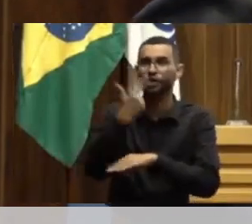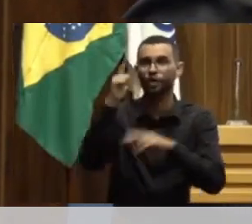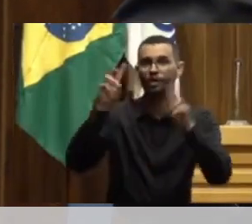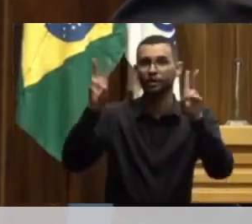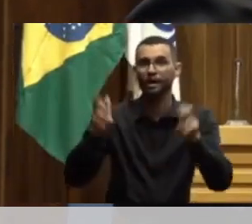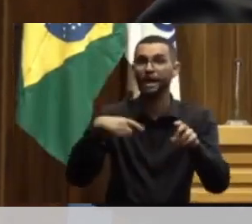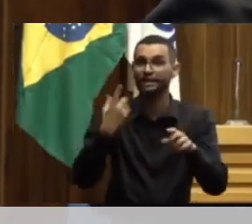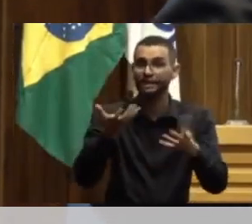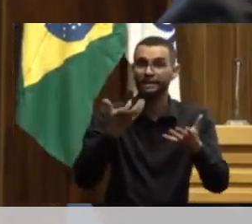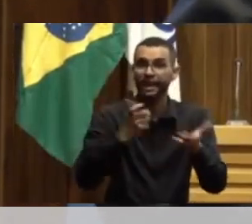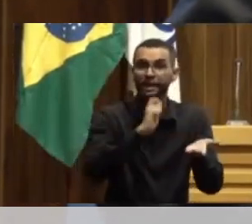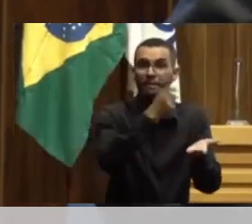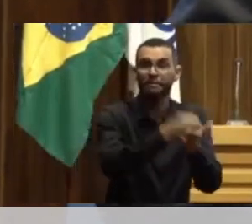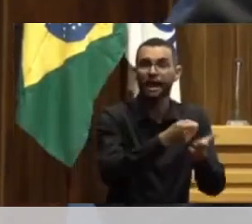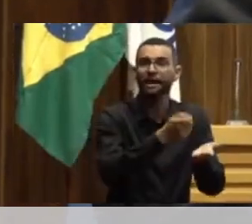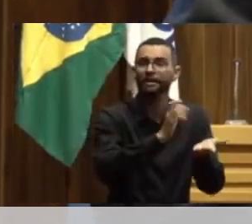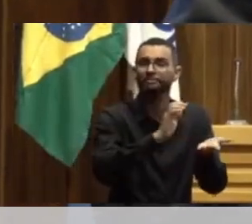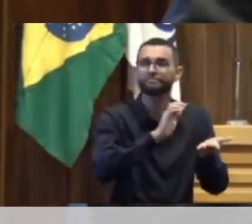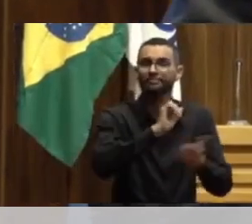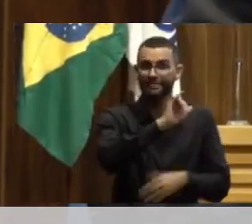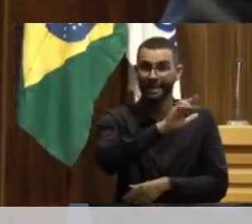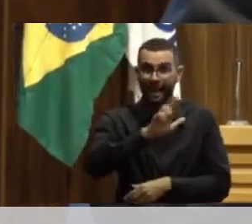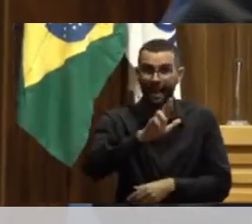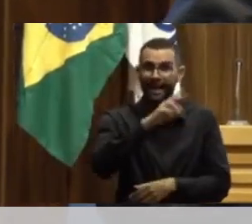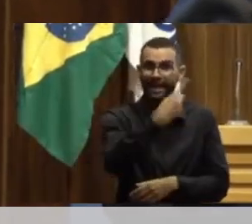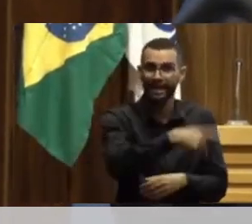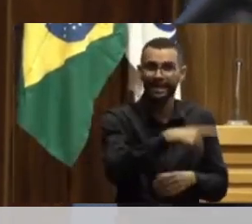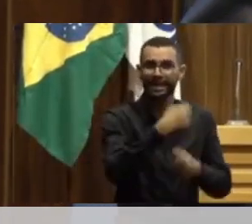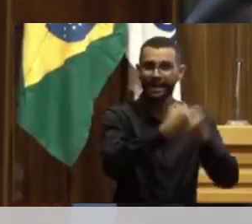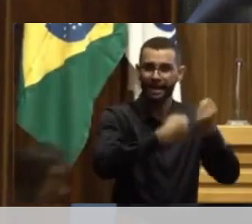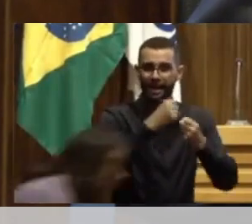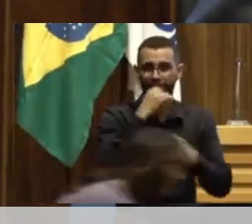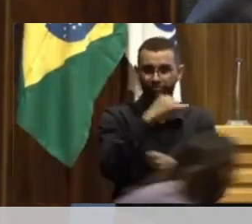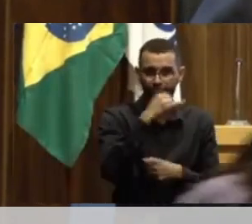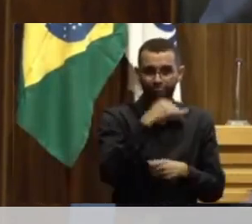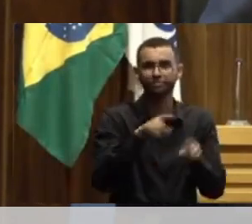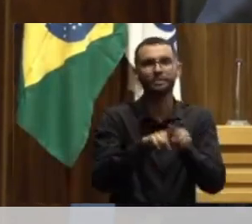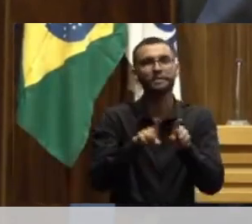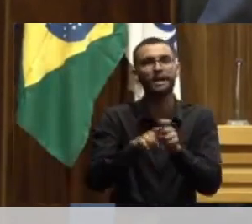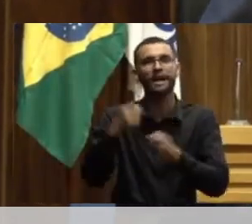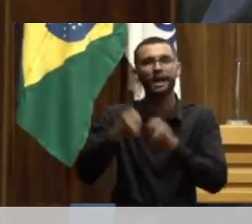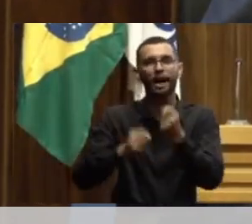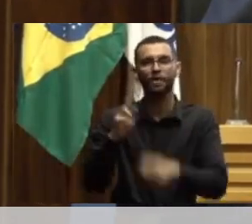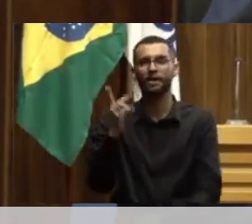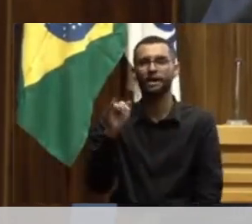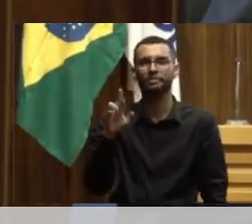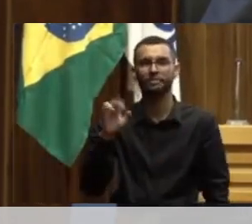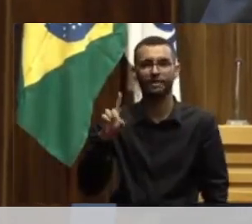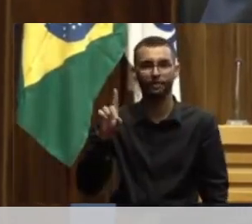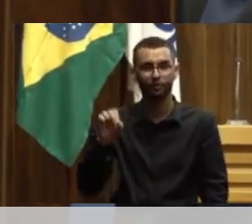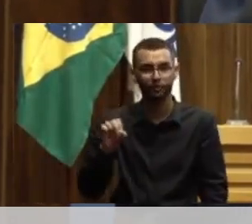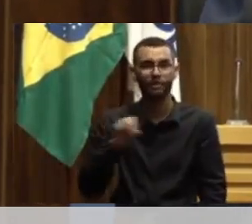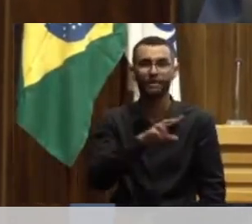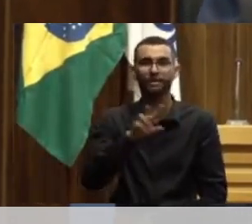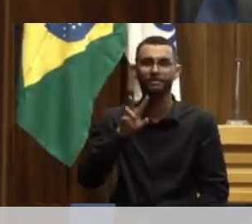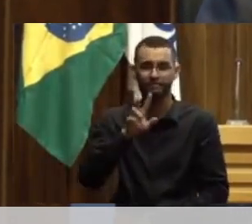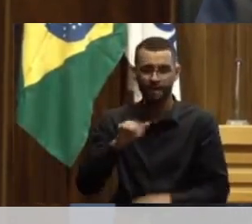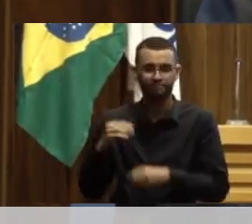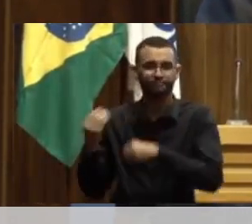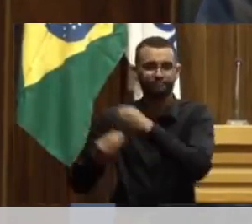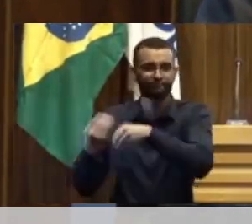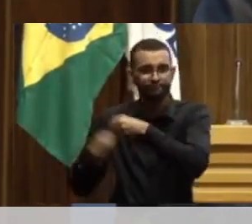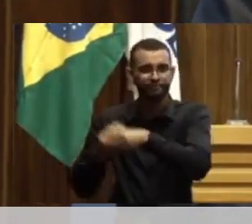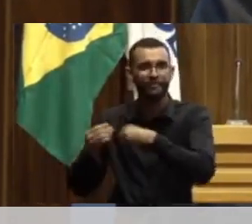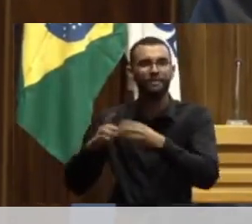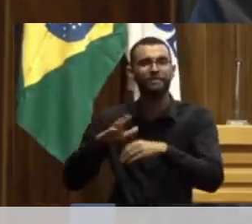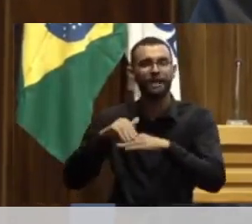Para estimular a produção aqui e do carro híbrido, que é a nossa vocação, que vai ter muito mais autonomia, muito mais eficiente, e vai aproveitar 50 anos